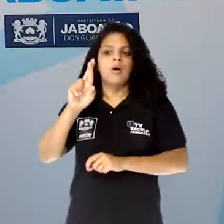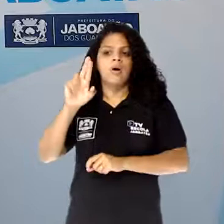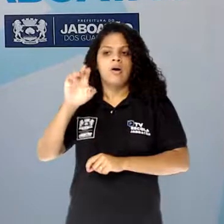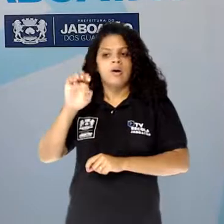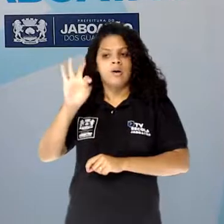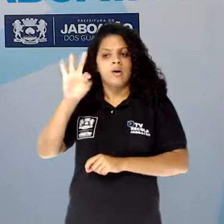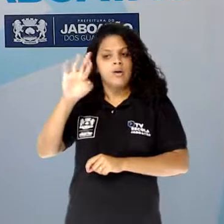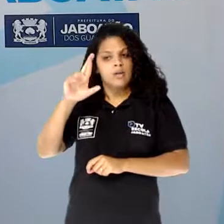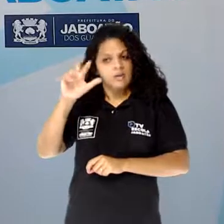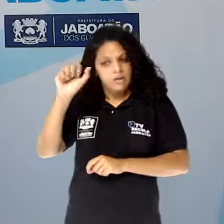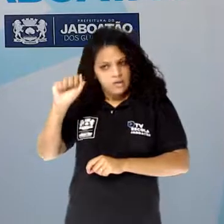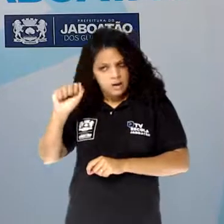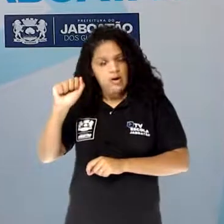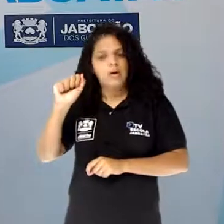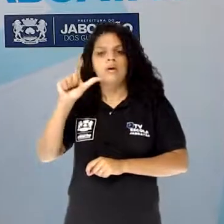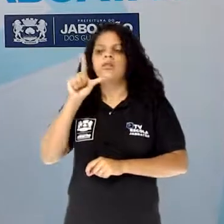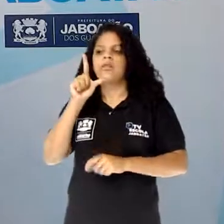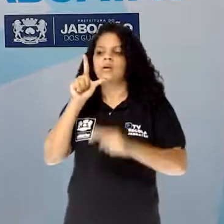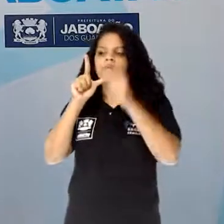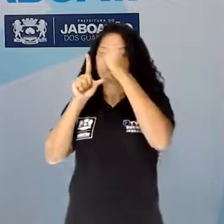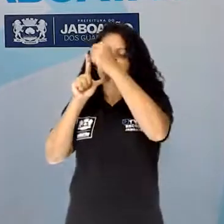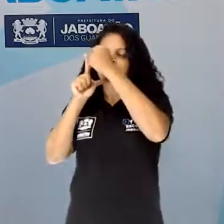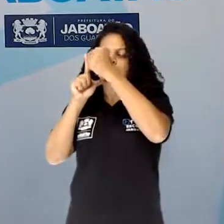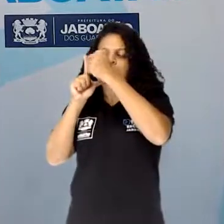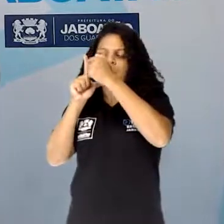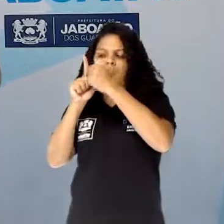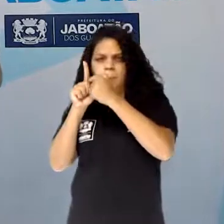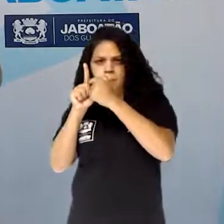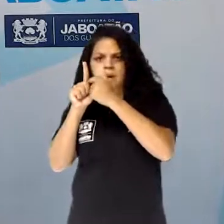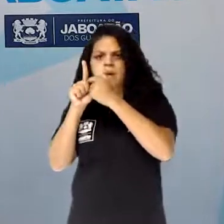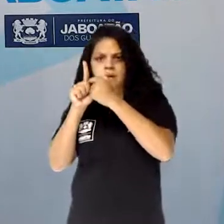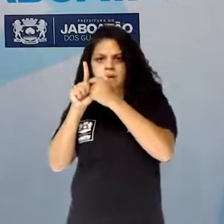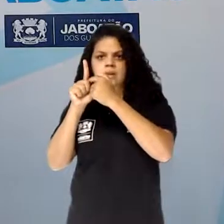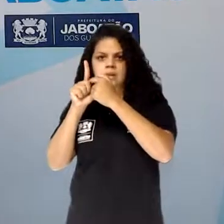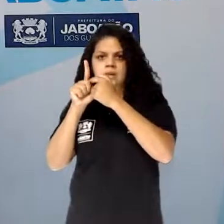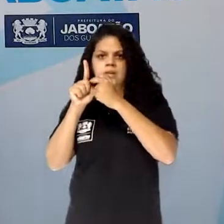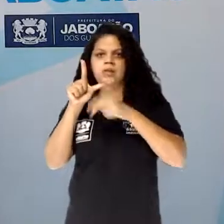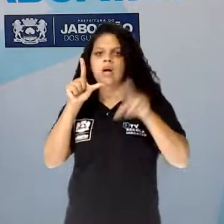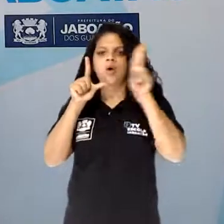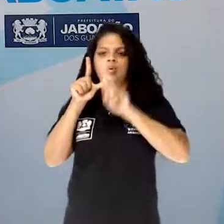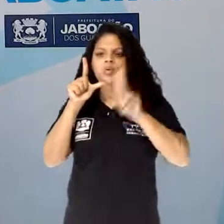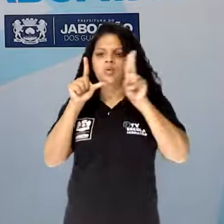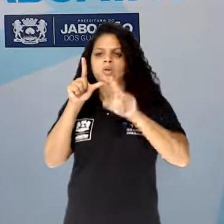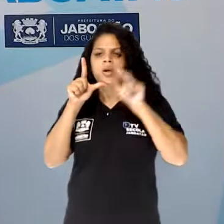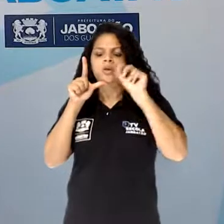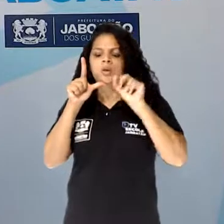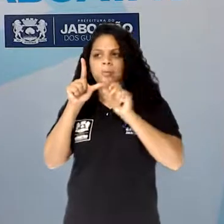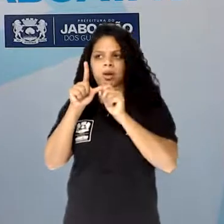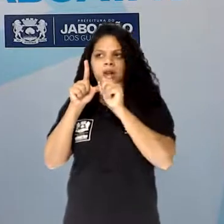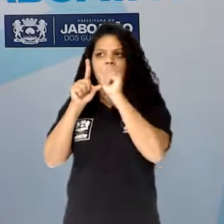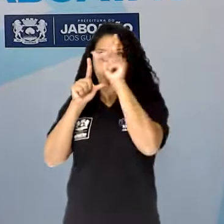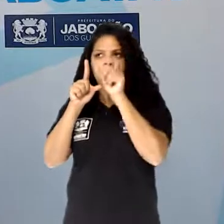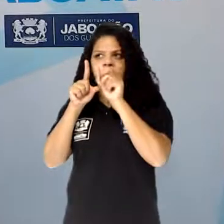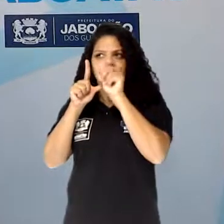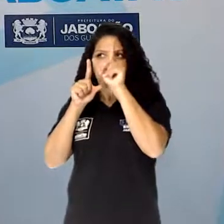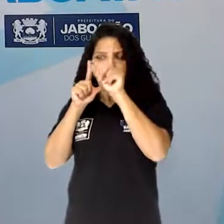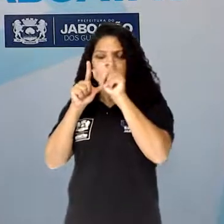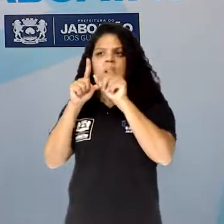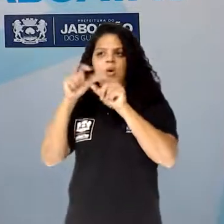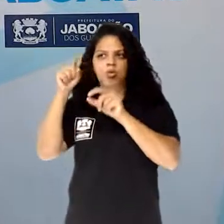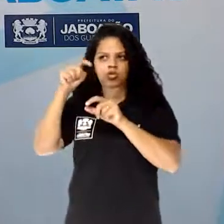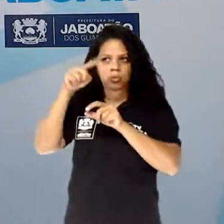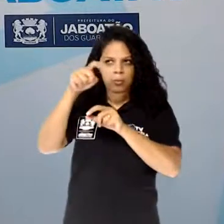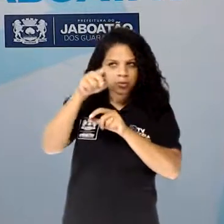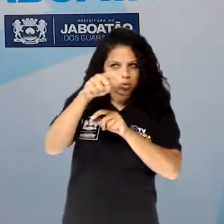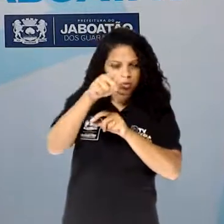que está dentro do pênis, ela serve tanto para eliminar os espermatozoides, eliminar o esperma ou o